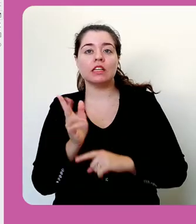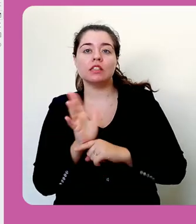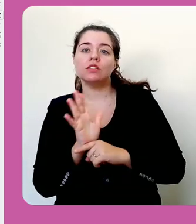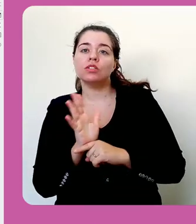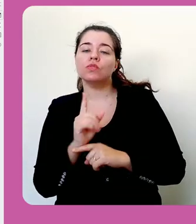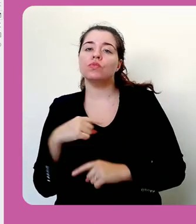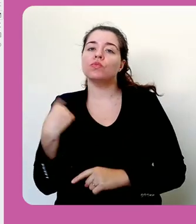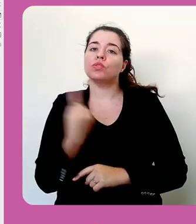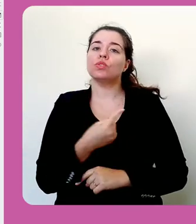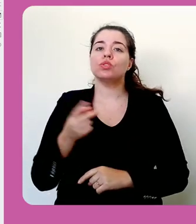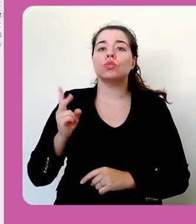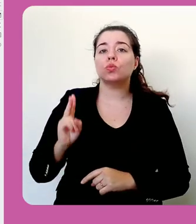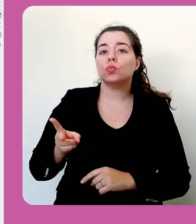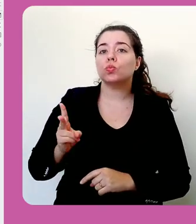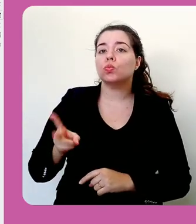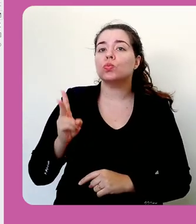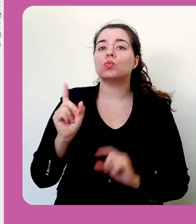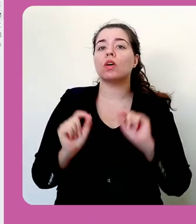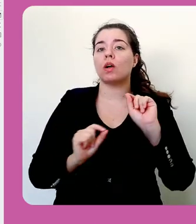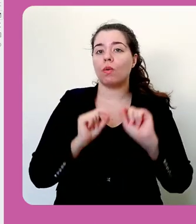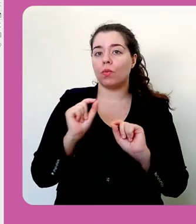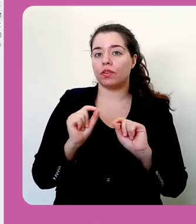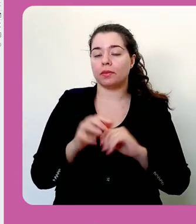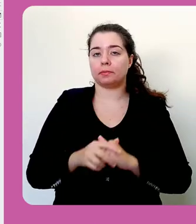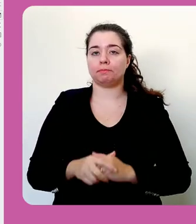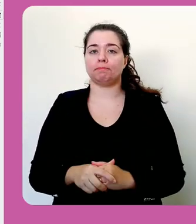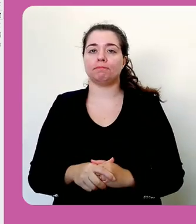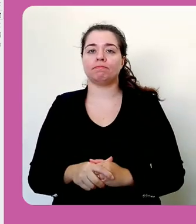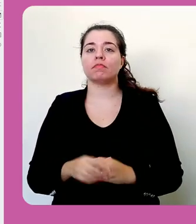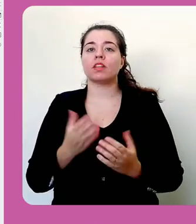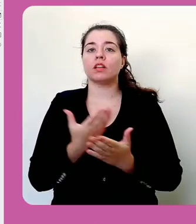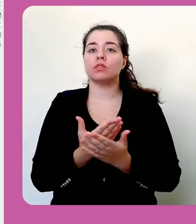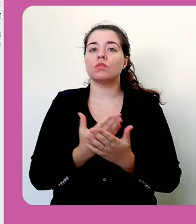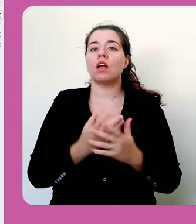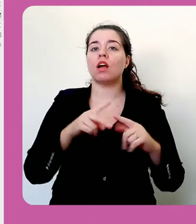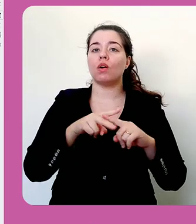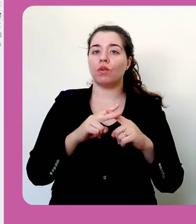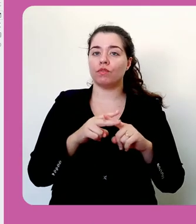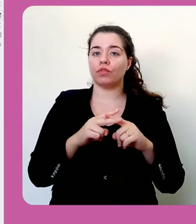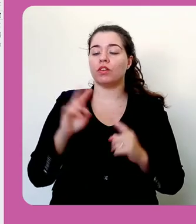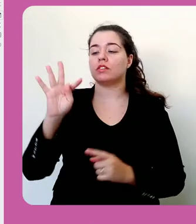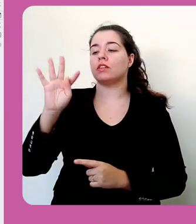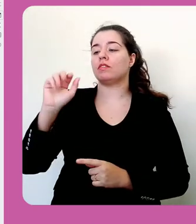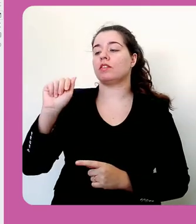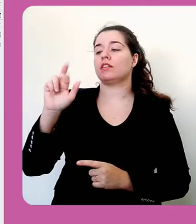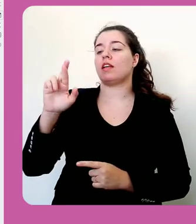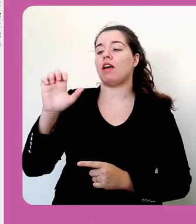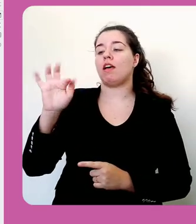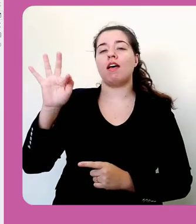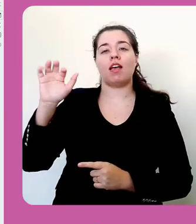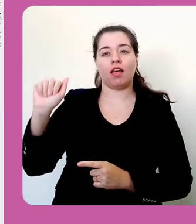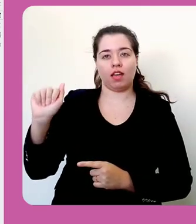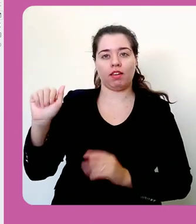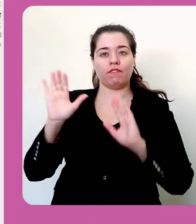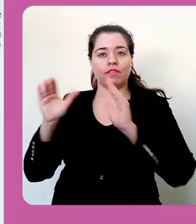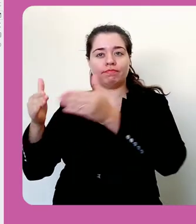de atividade. Já falamos sobre essas três aqui em cima, agora falaremos sobre o envio de